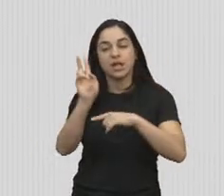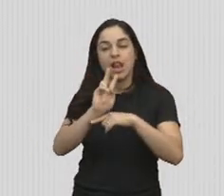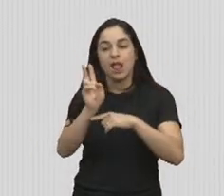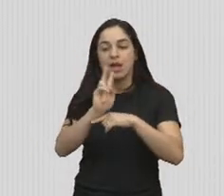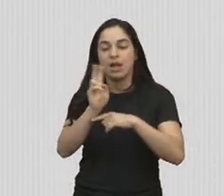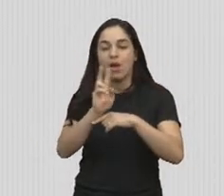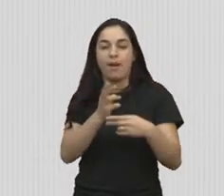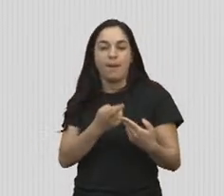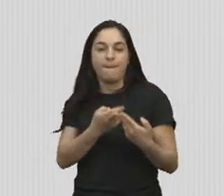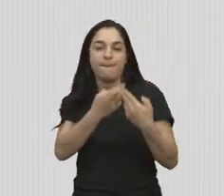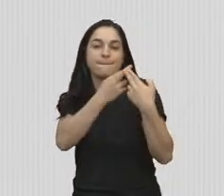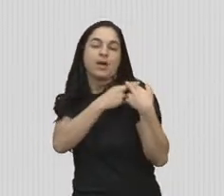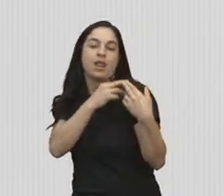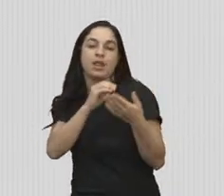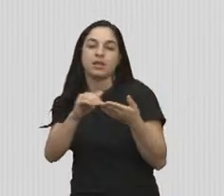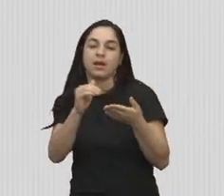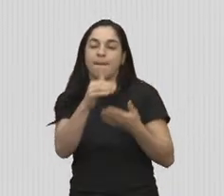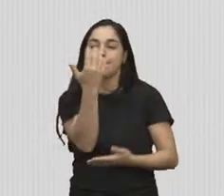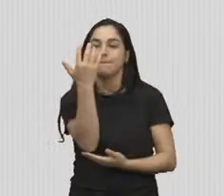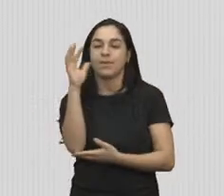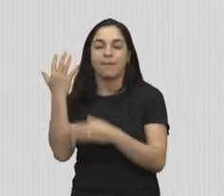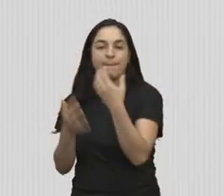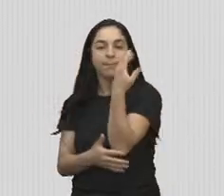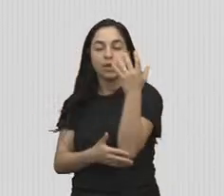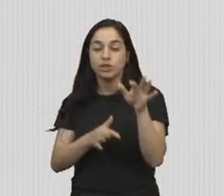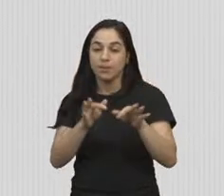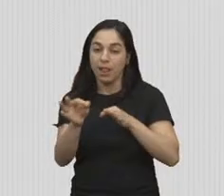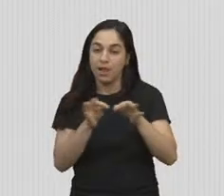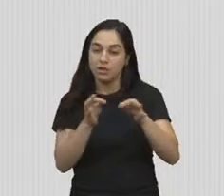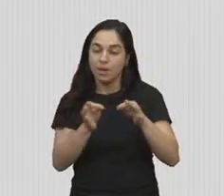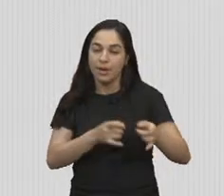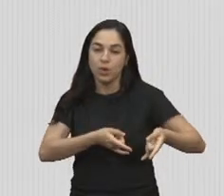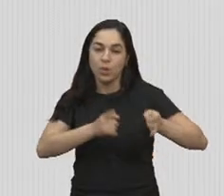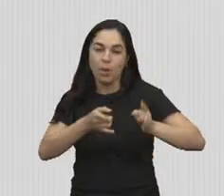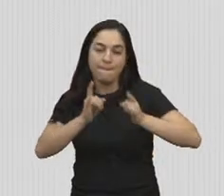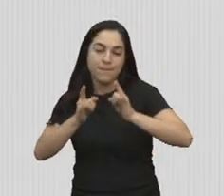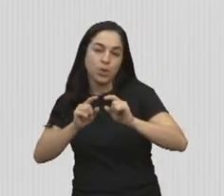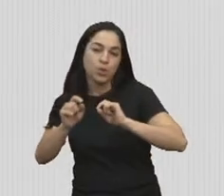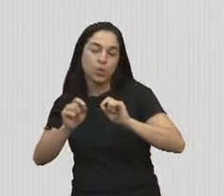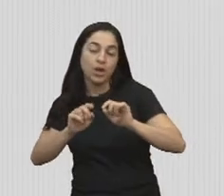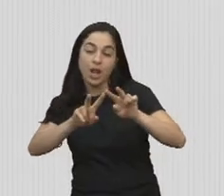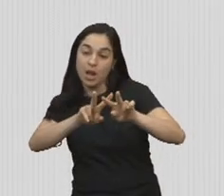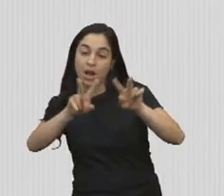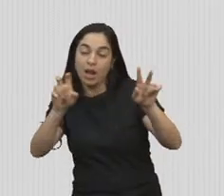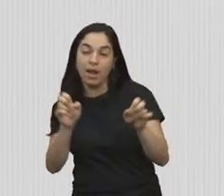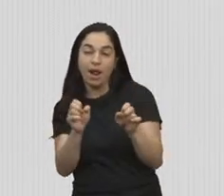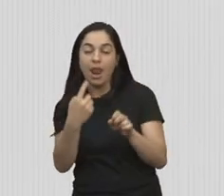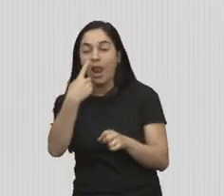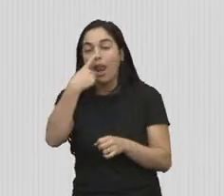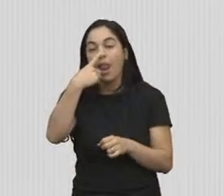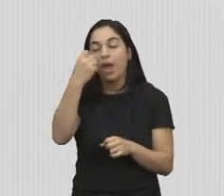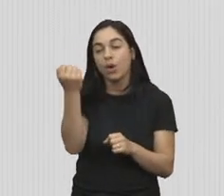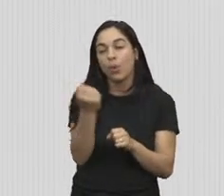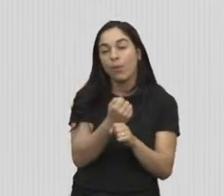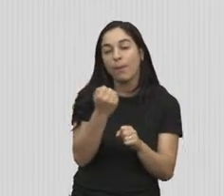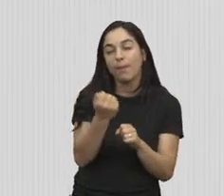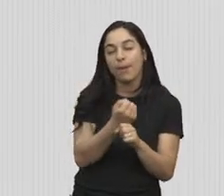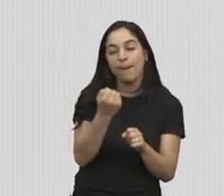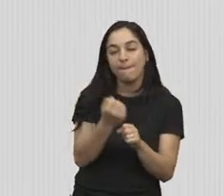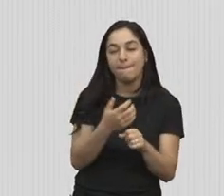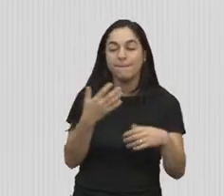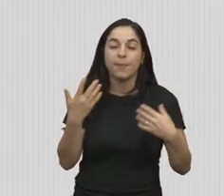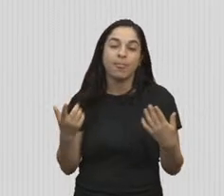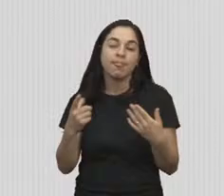pela Secretaria de Meio Ambiente e Planejamento Urbano, quando se trata de resíduos sólidos. Recentemente, a gente teve uma